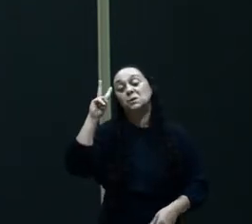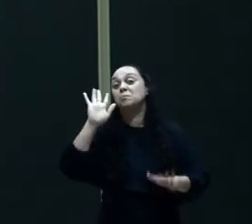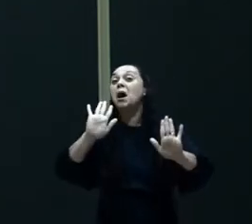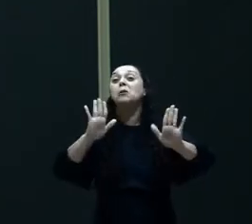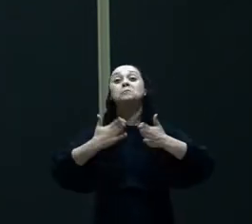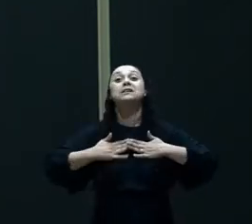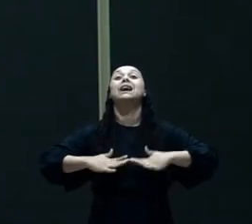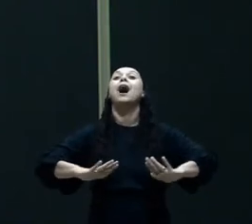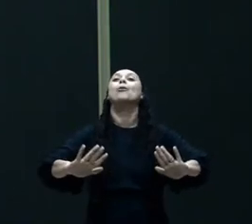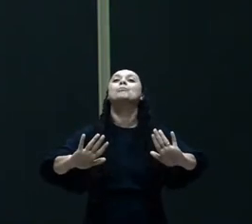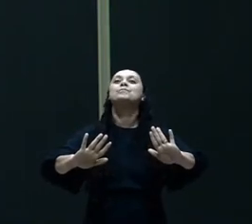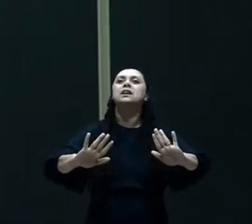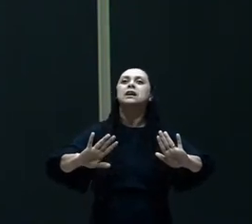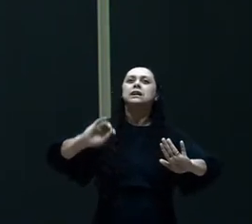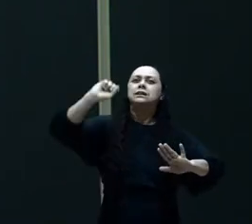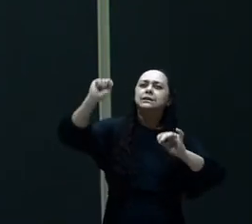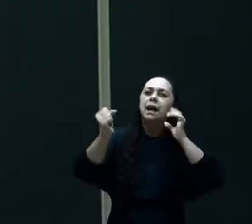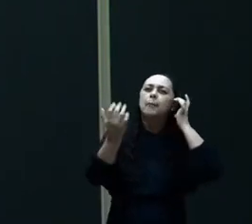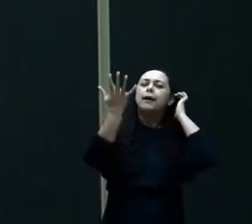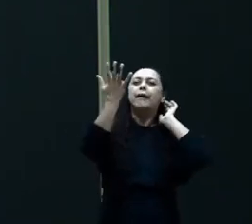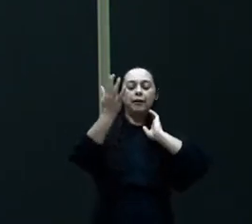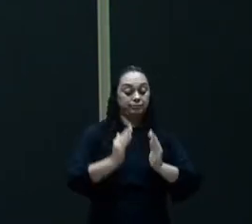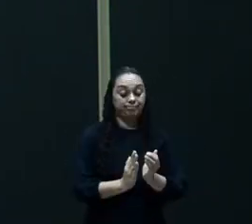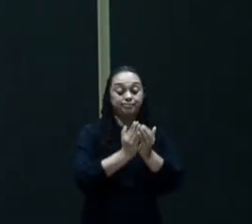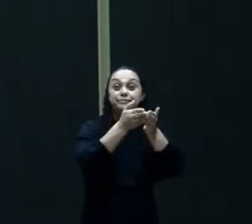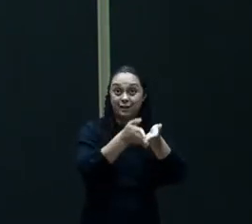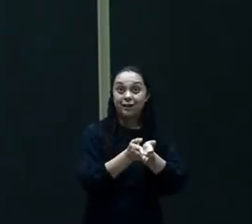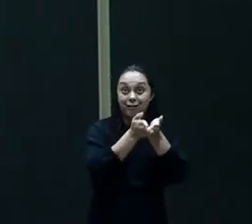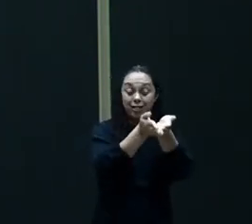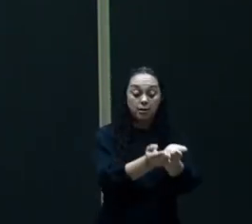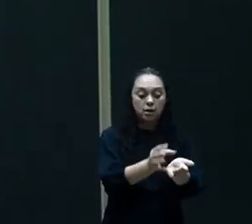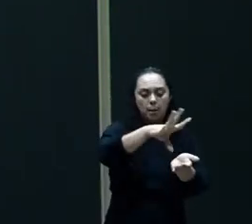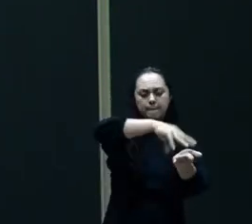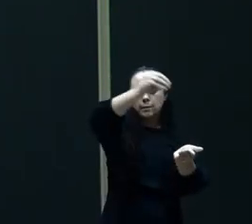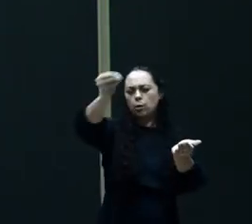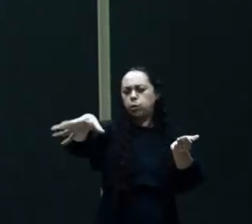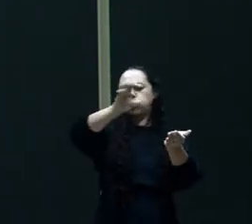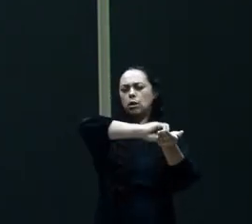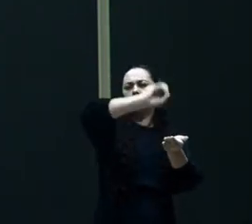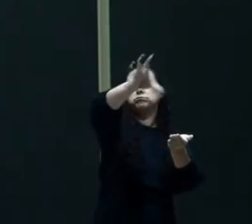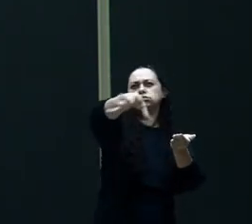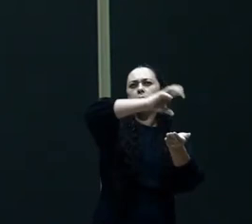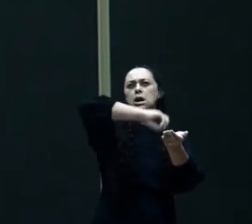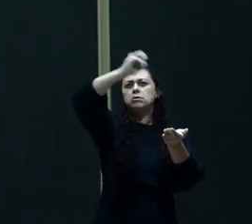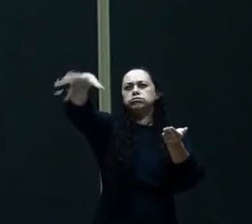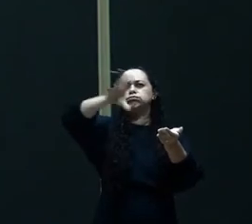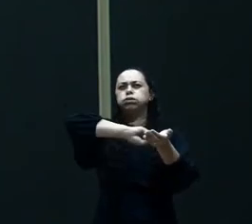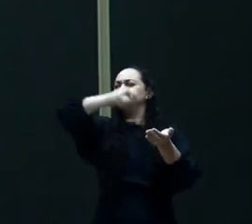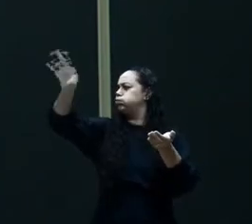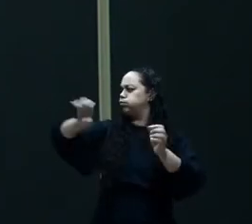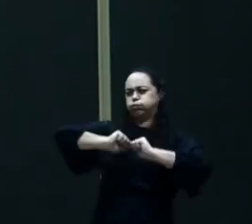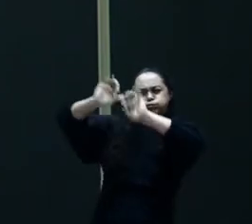os produtos todas as mercadorias eles vão lançando no mar toda a carga com as próprias